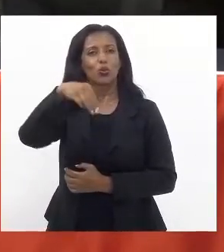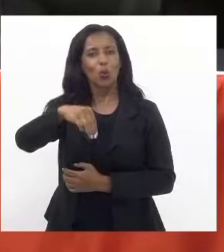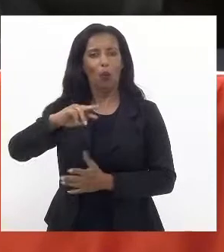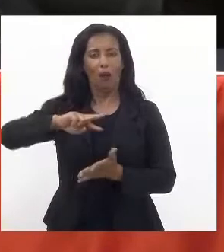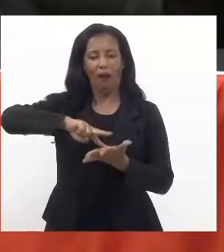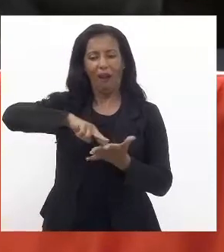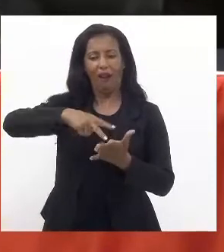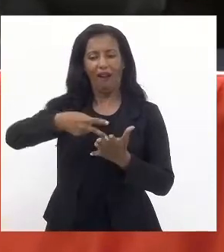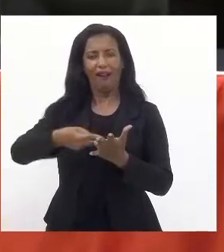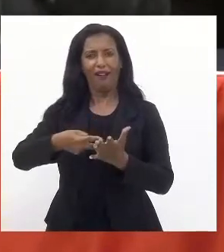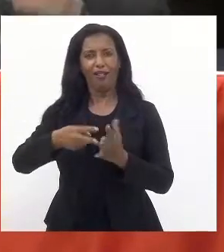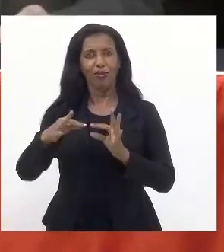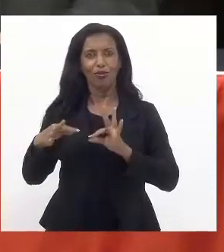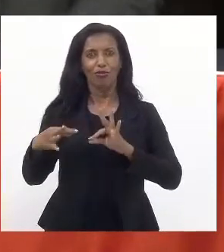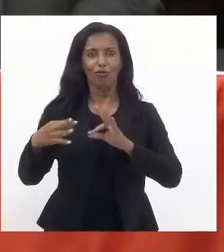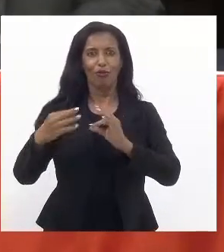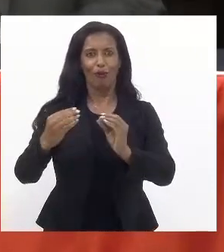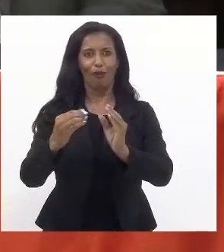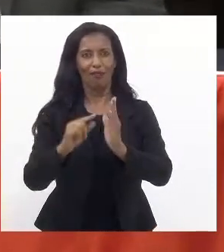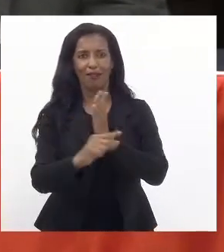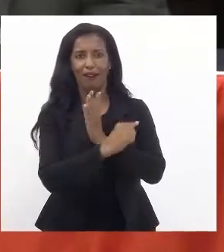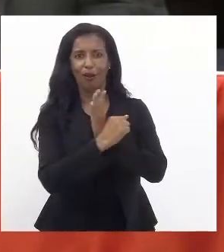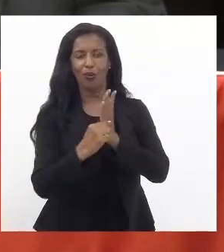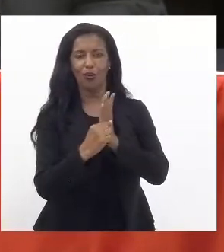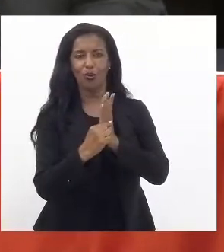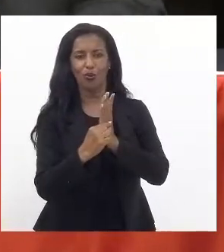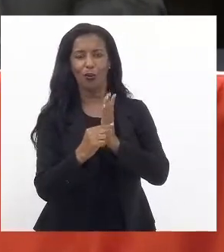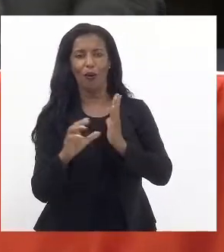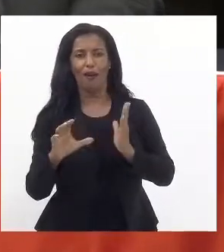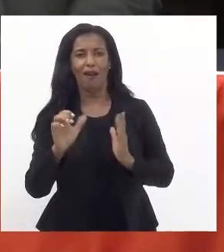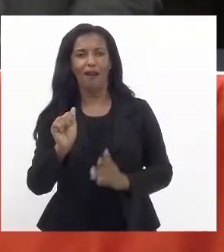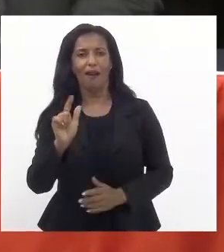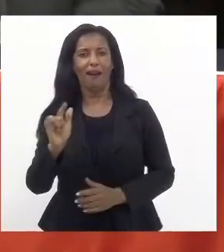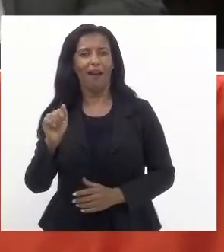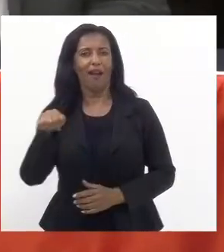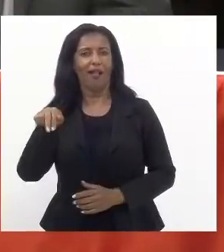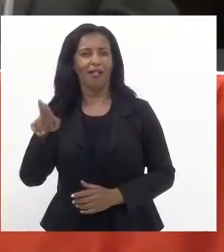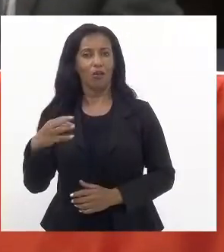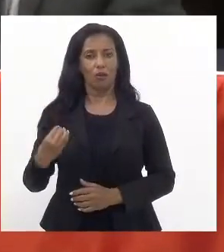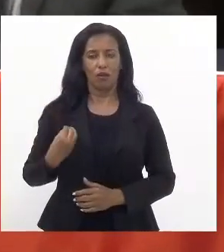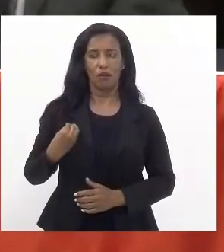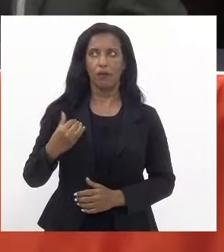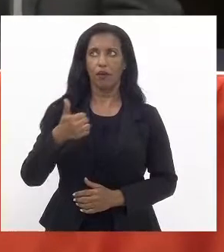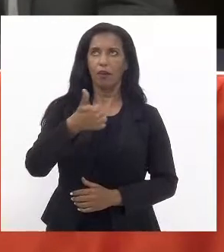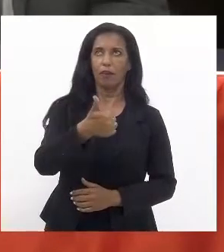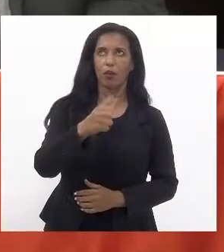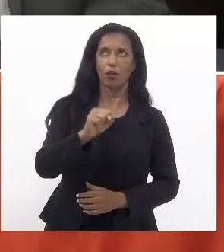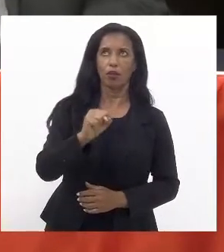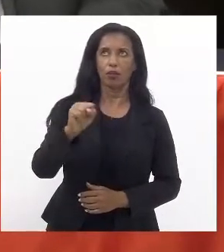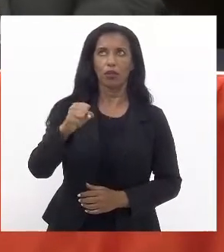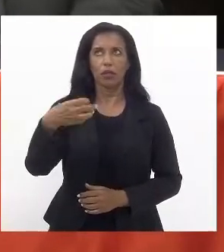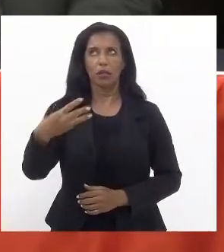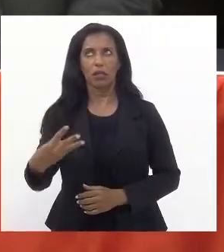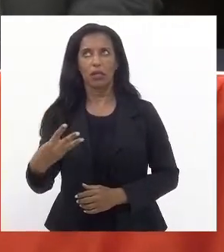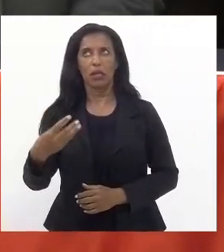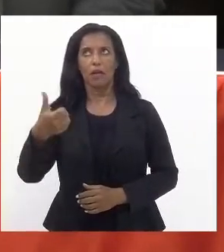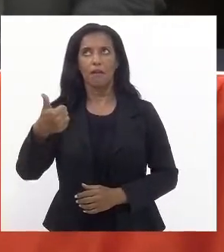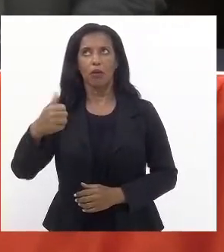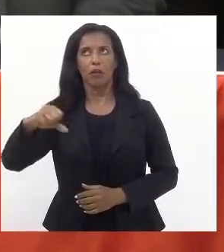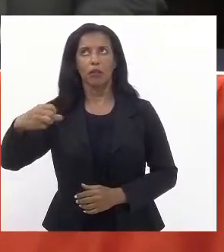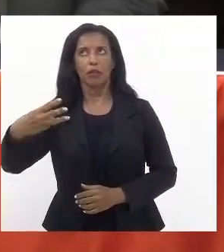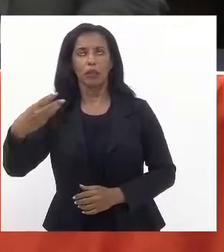obra do autor libanês Khalil Gibran, que viveu entre 1883 e